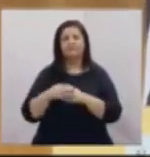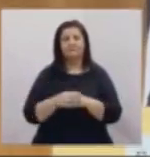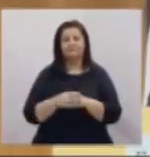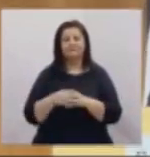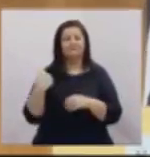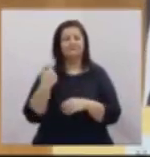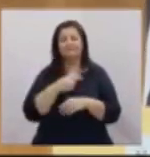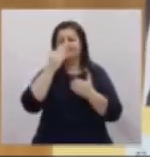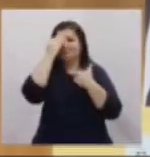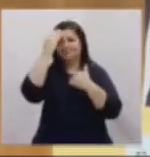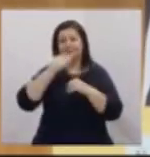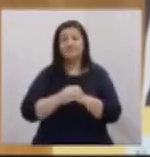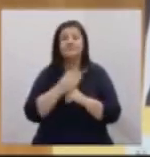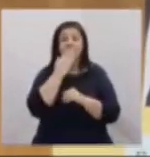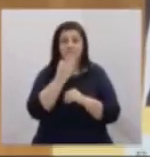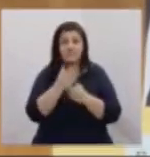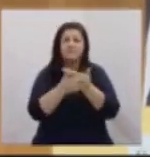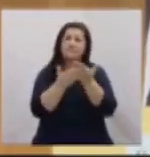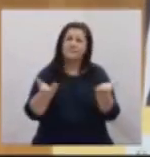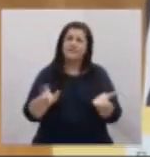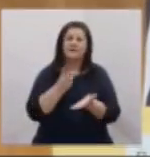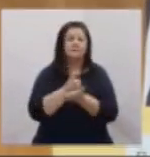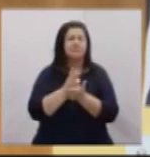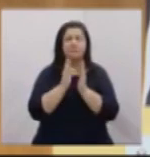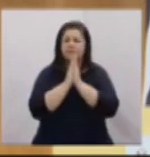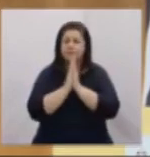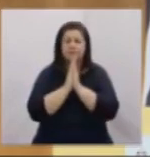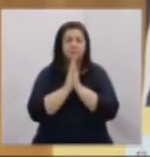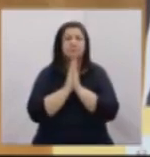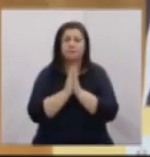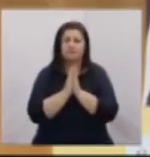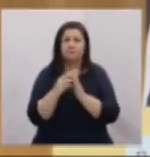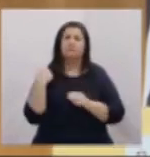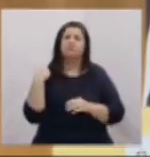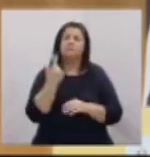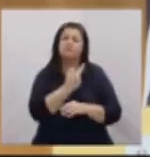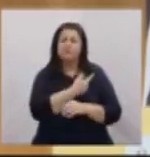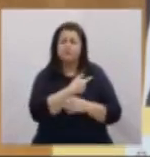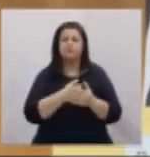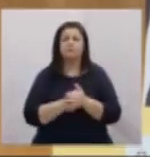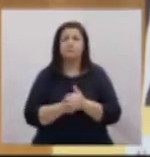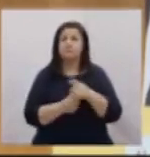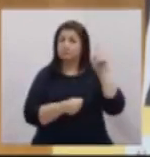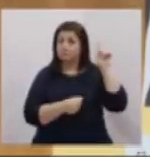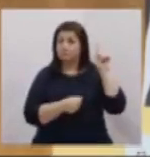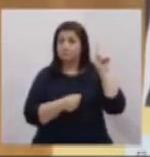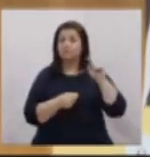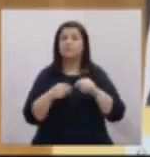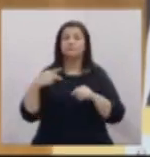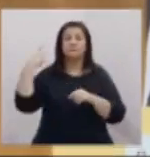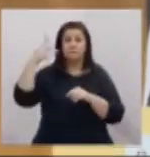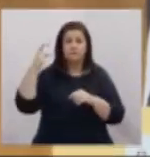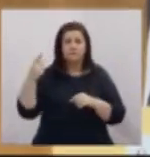a agradecer. E pedir a vocês que continuem orando, continuem rezando por nós, principalmente nós que somos vereadores,